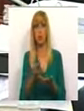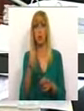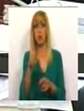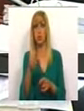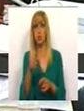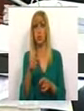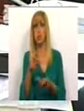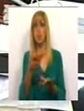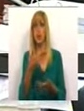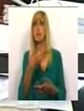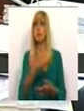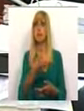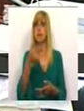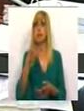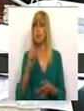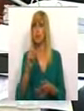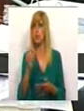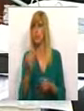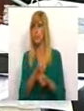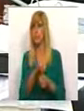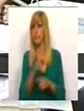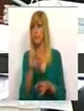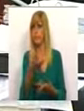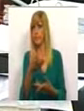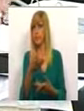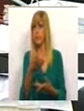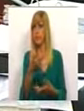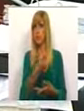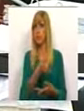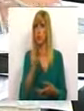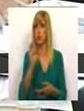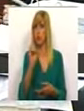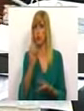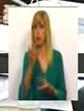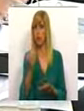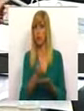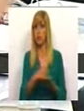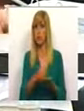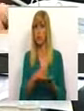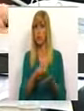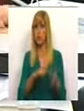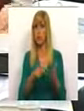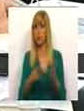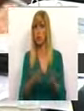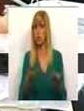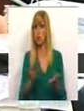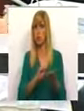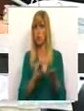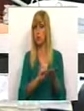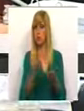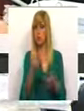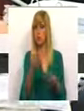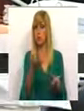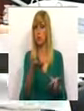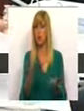quais 73 eram operacionais, ou seja, 240 funcionários técnicos e administrativos. A